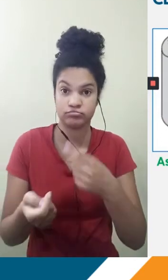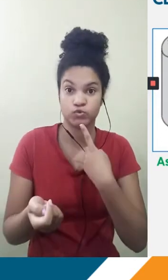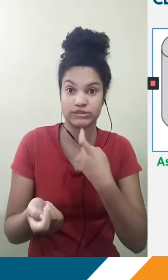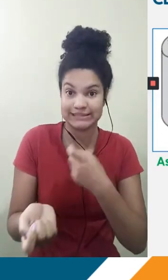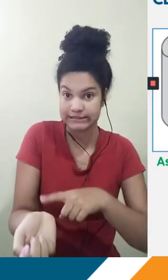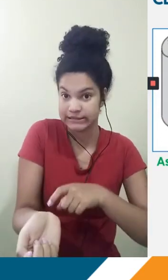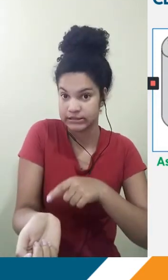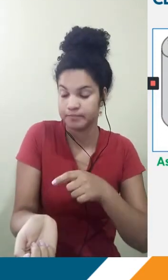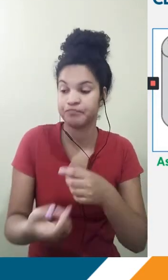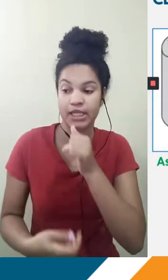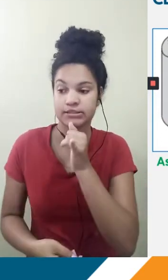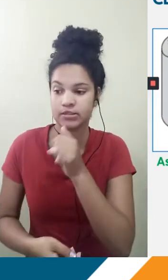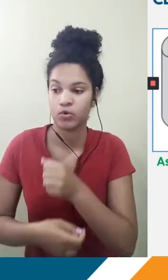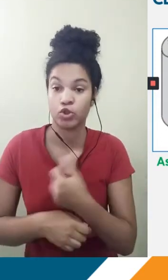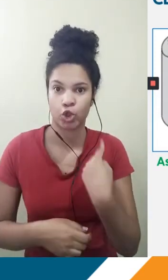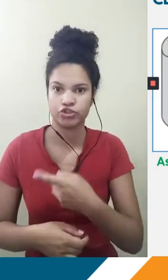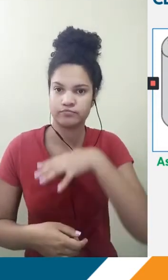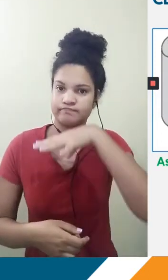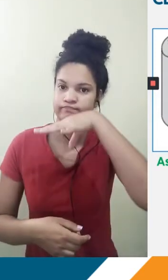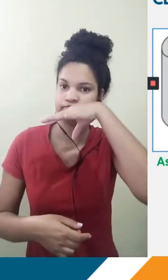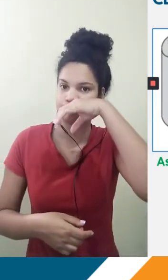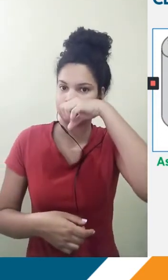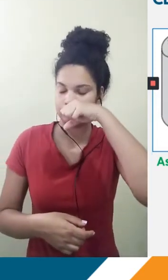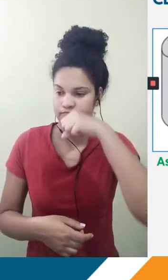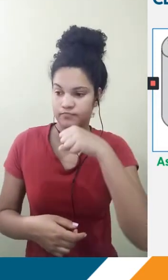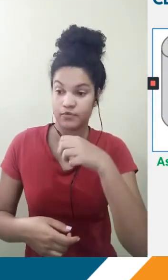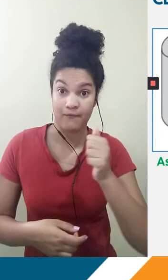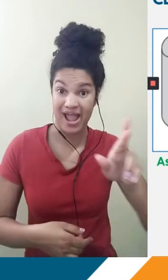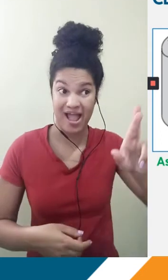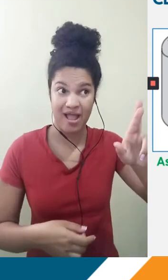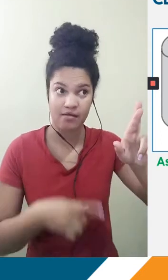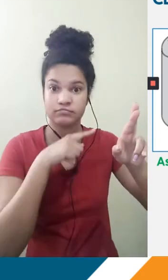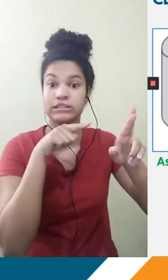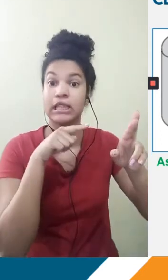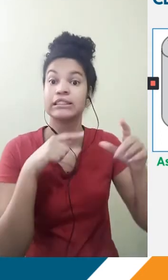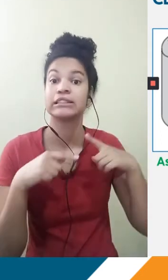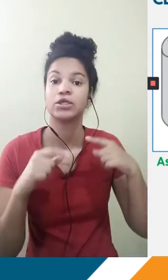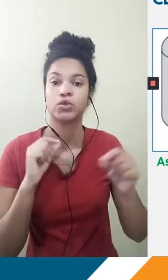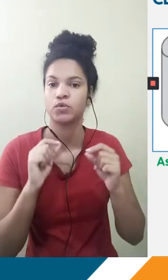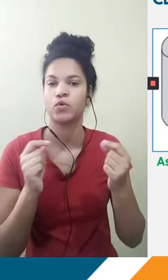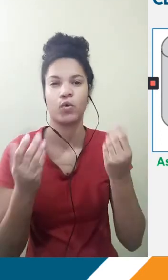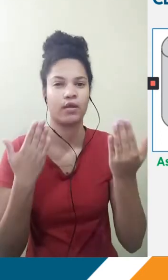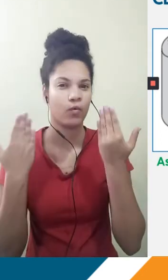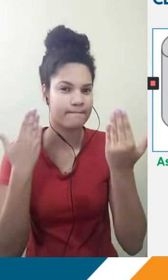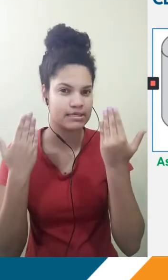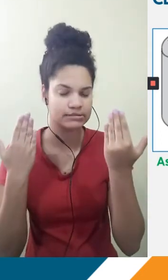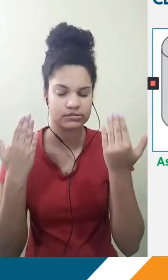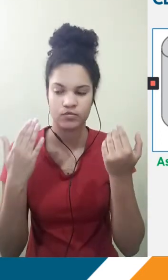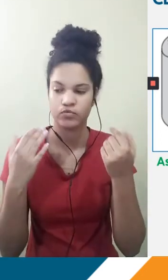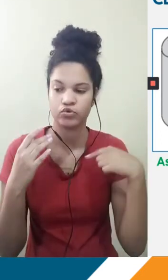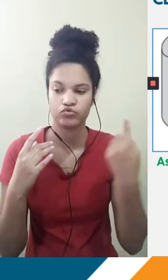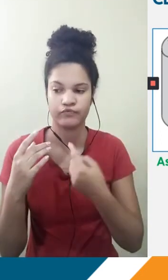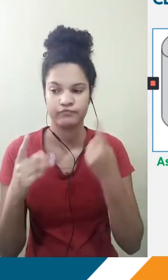ar atmosférico, sempre tendo em comparação o que vai ser encontrado a nível de alvéolos, a gente pode